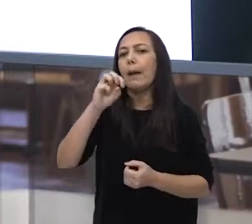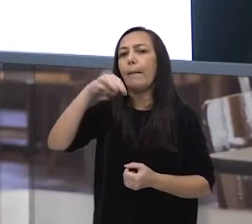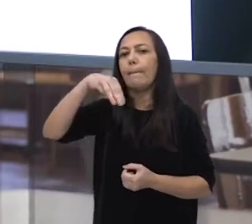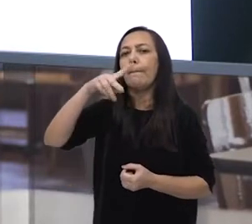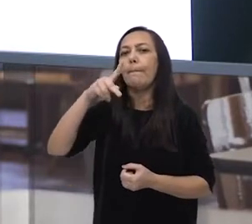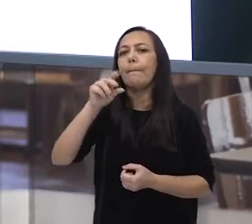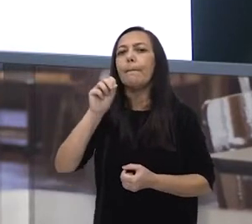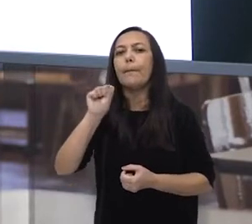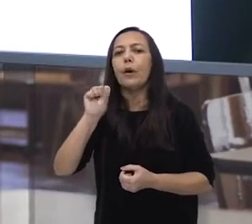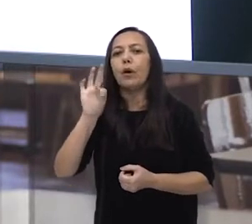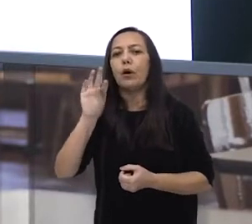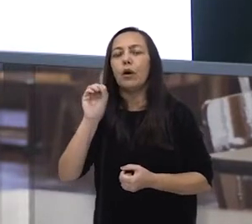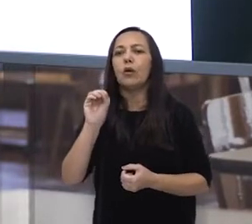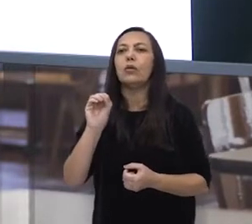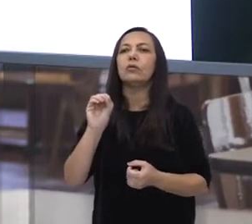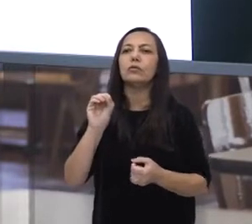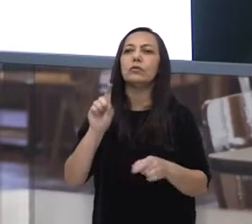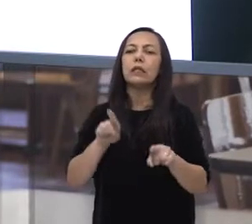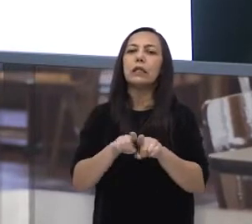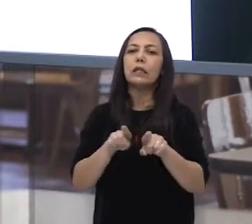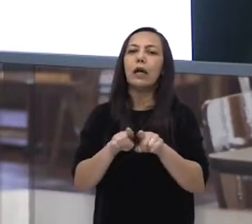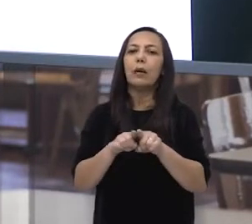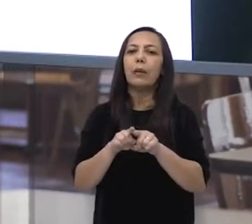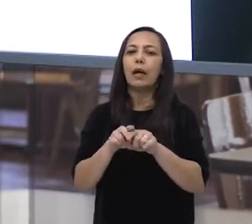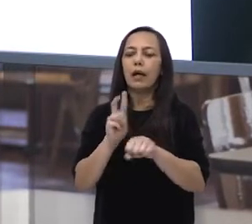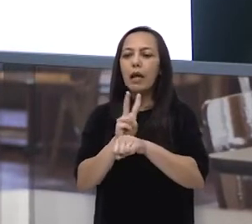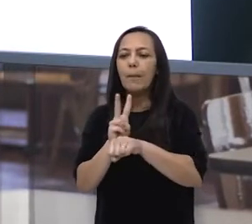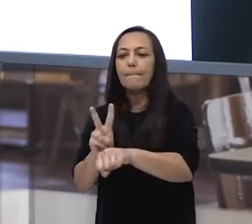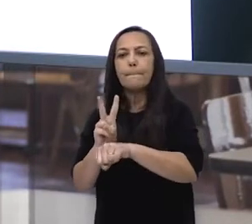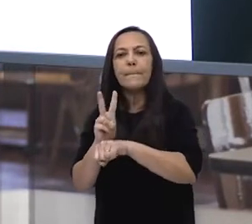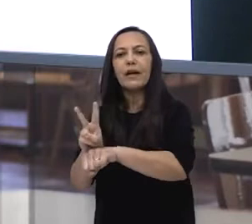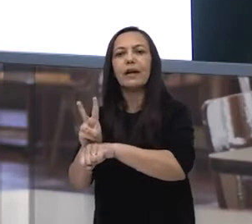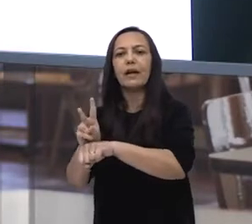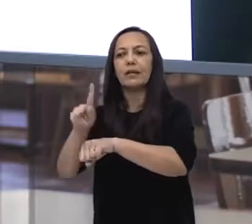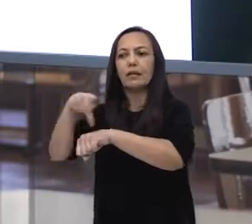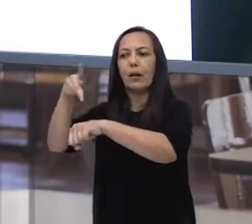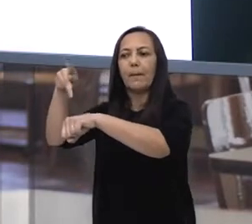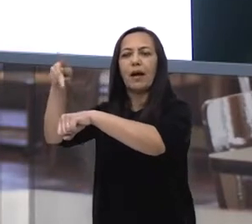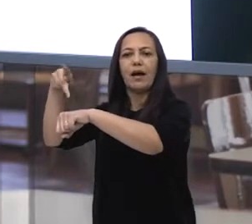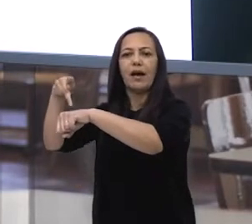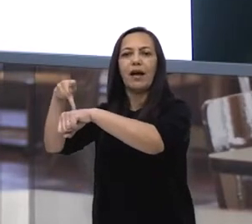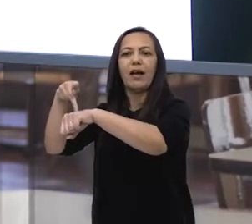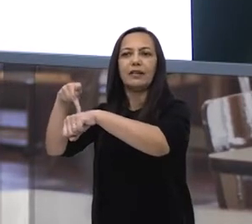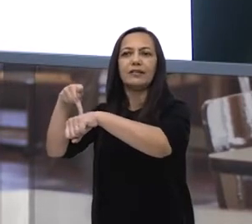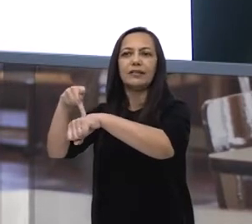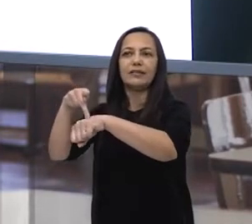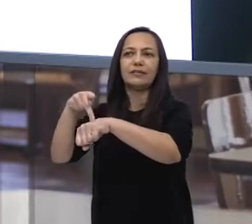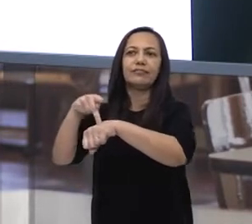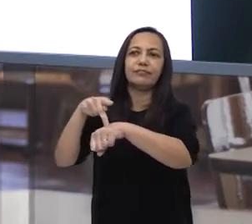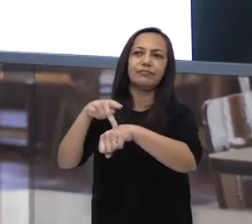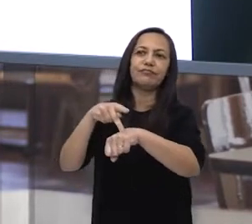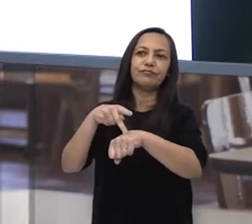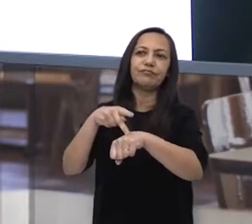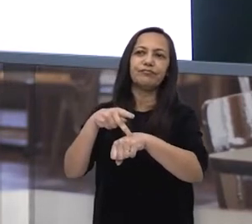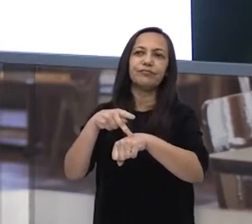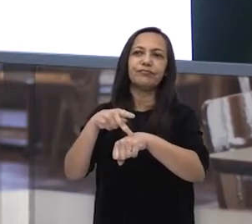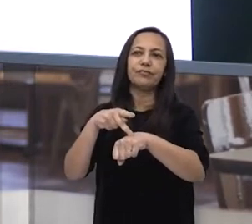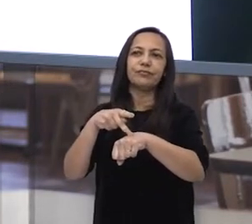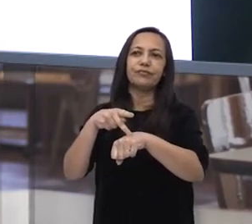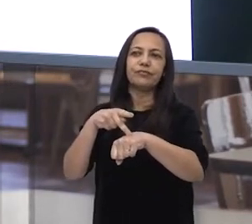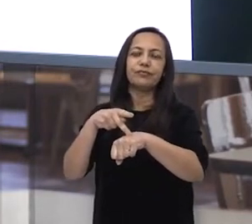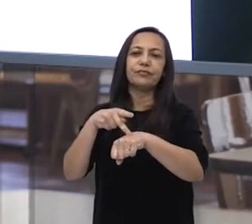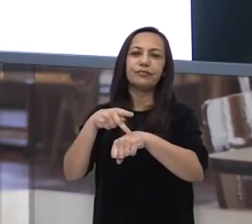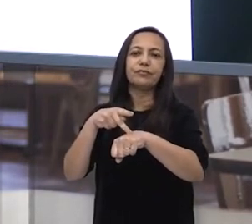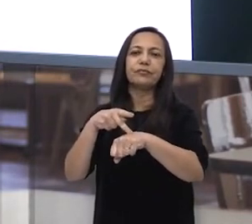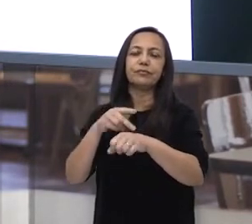a população brasileira e de grandes empréstimos internacionais, como, por exemplo, junto ao FMI, que é o Fundo